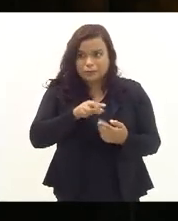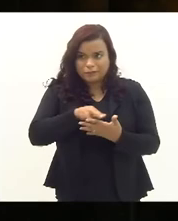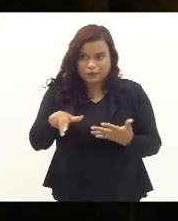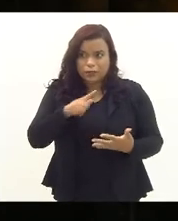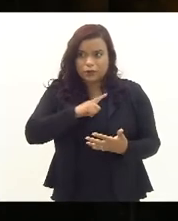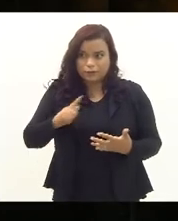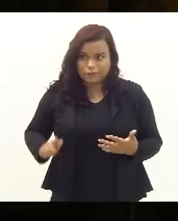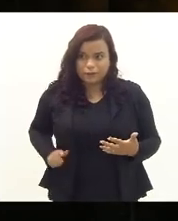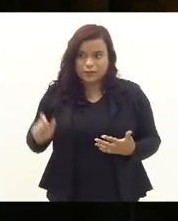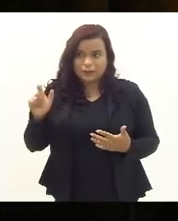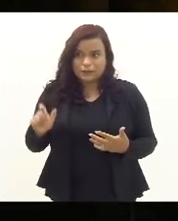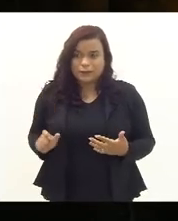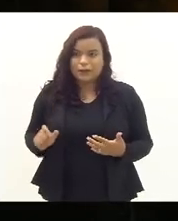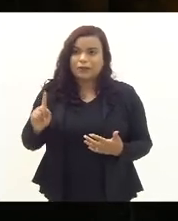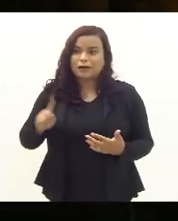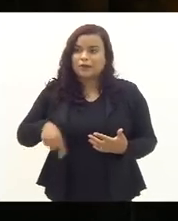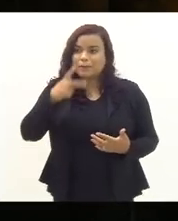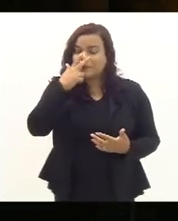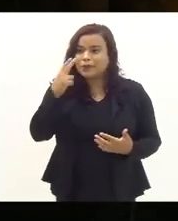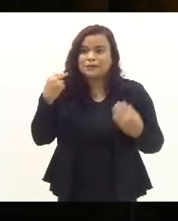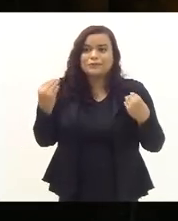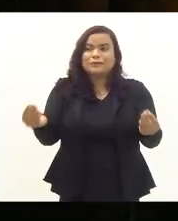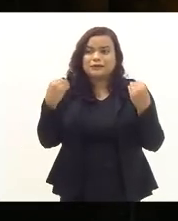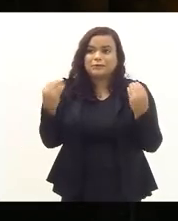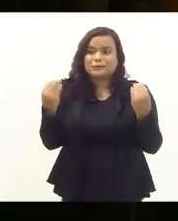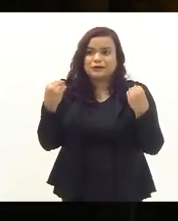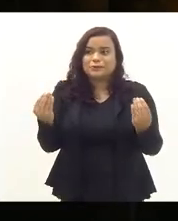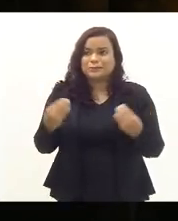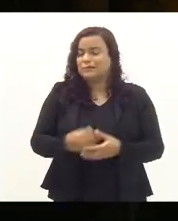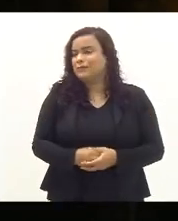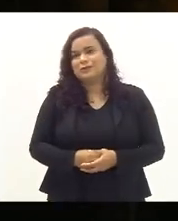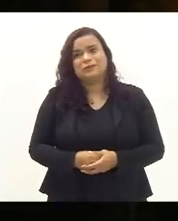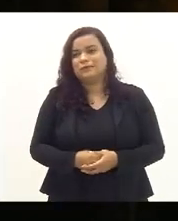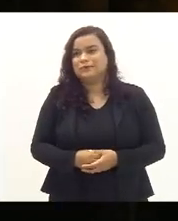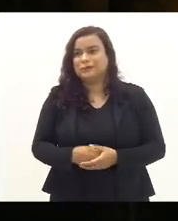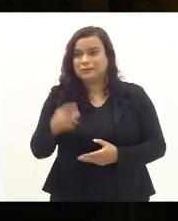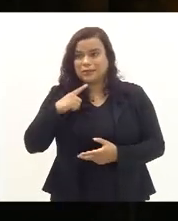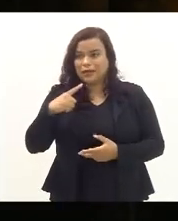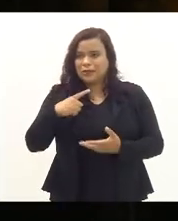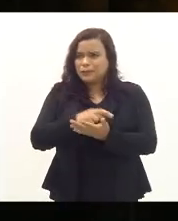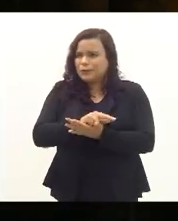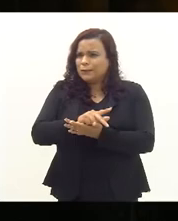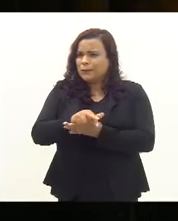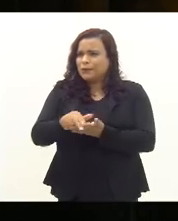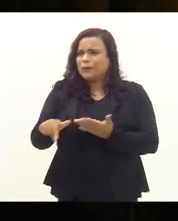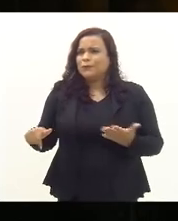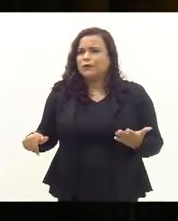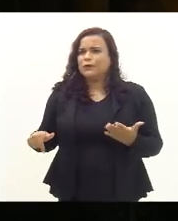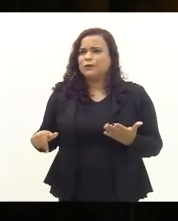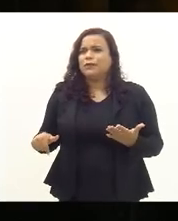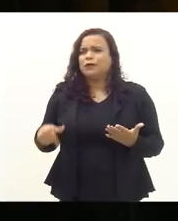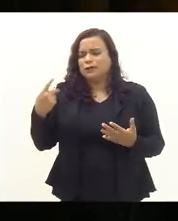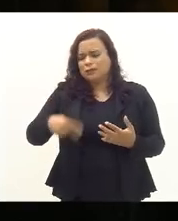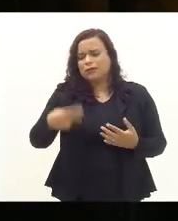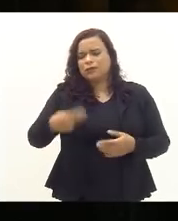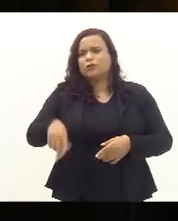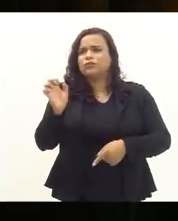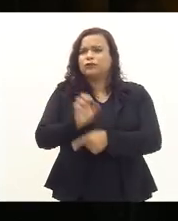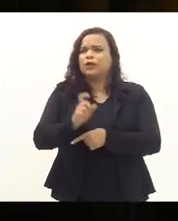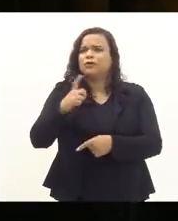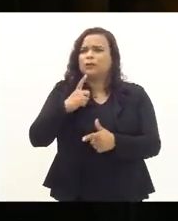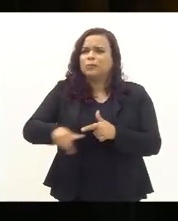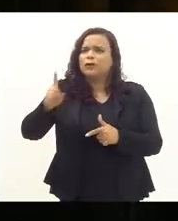governador é completamente absurda diante do Abismo colocado em nosso estado